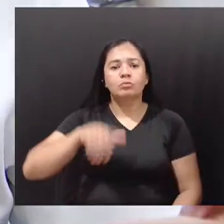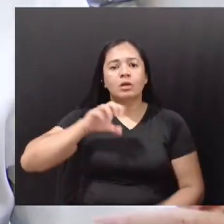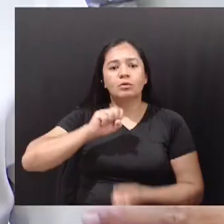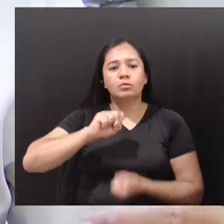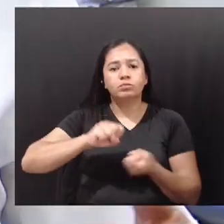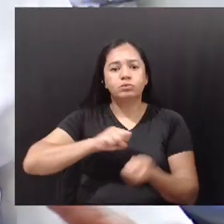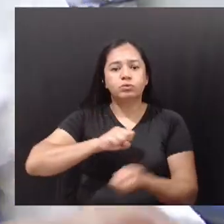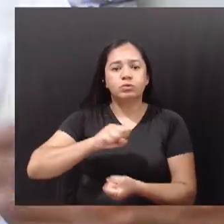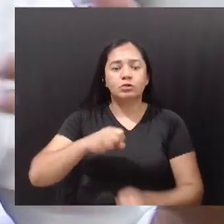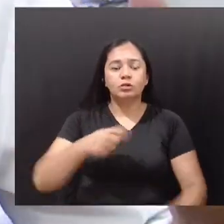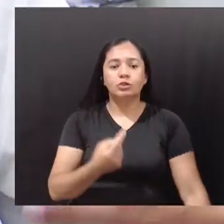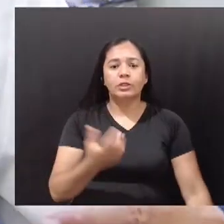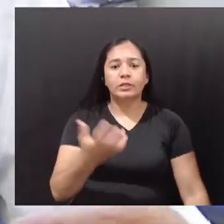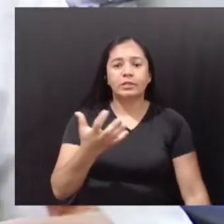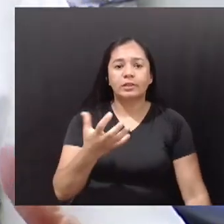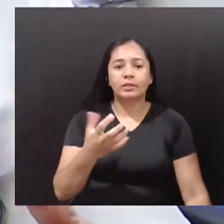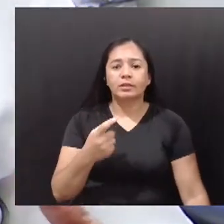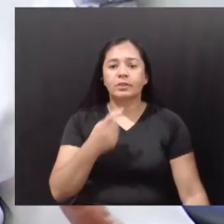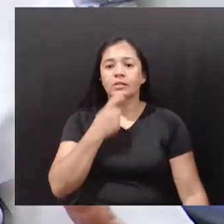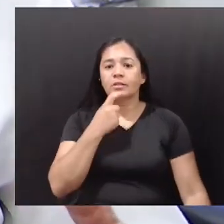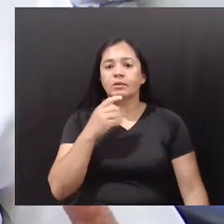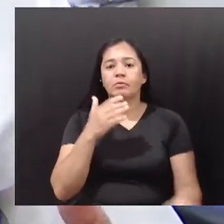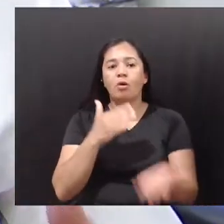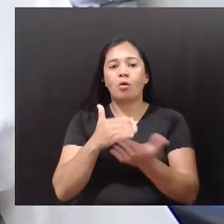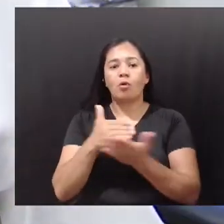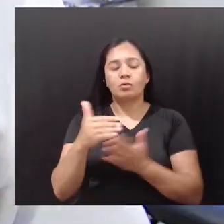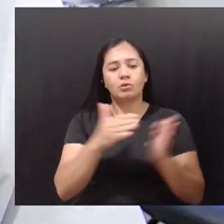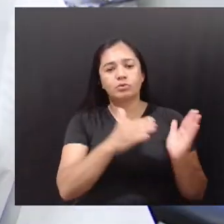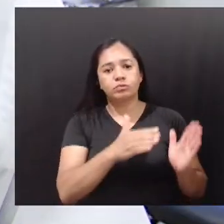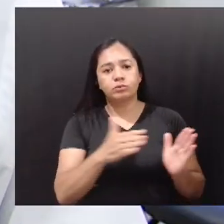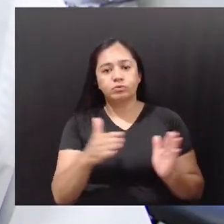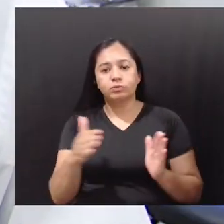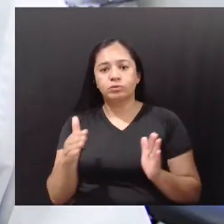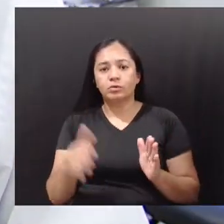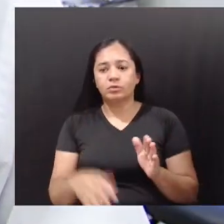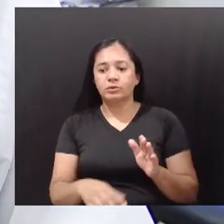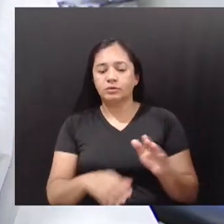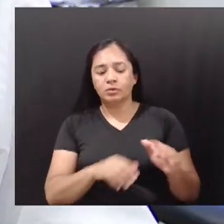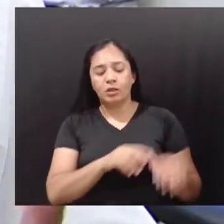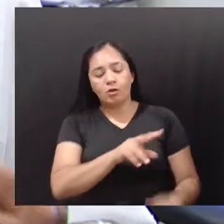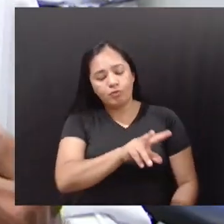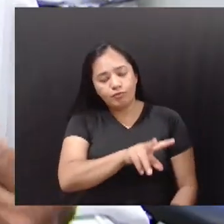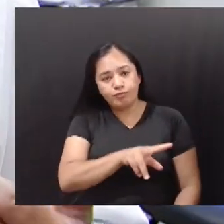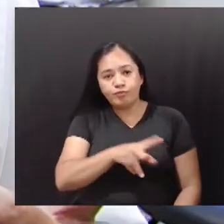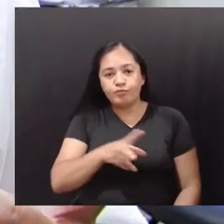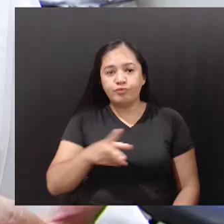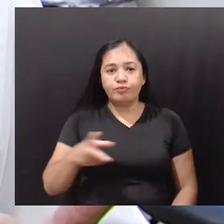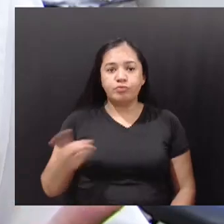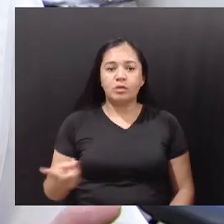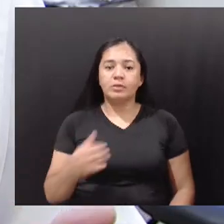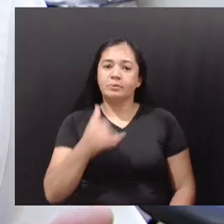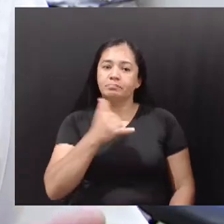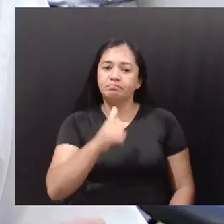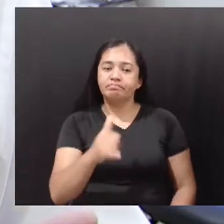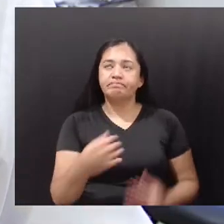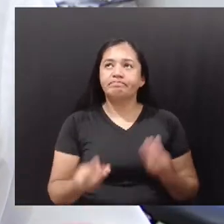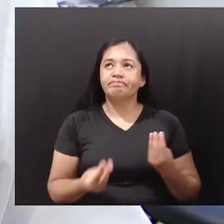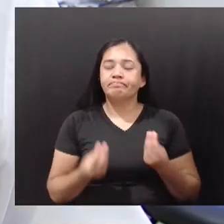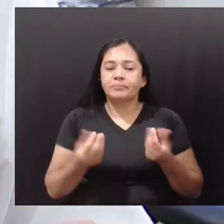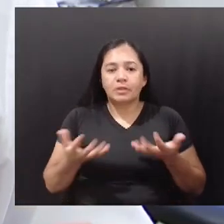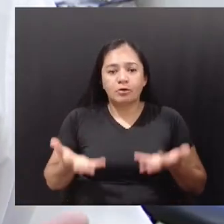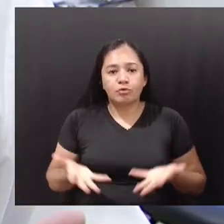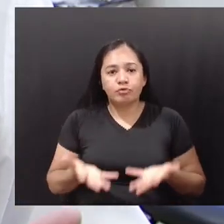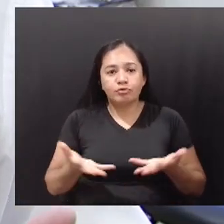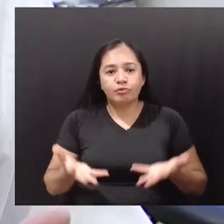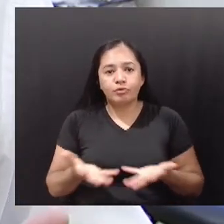que Campinas também iniciasse um processo que a gente chama de transição energética, no sentido de estimular o uso racional